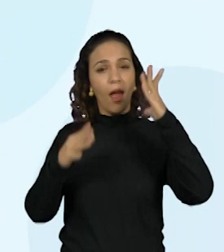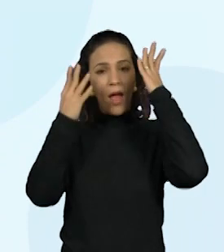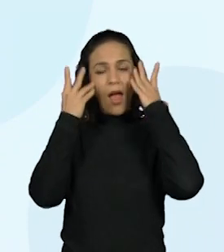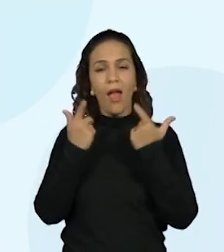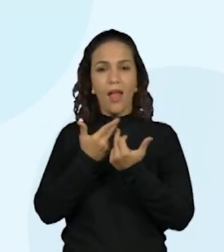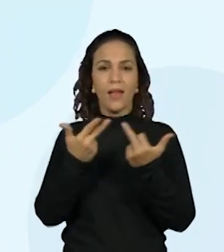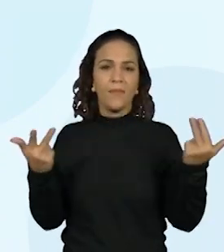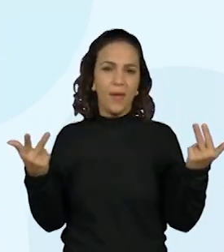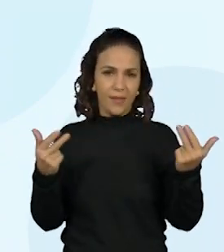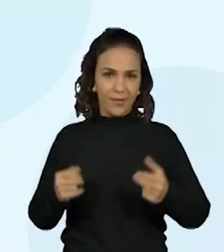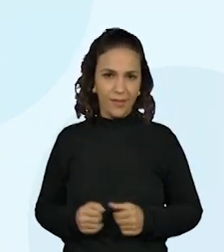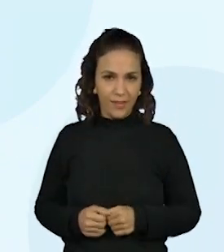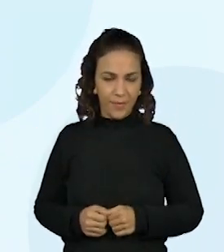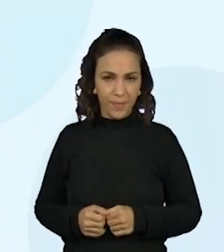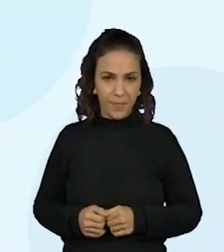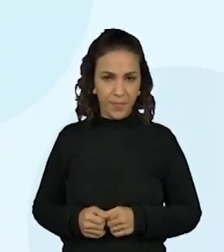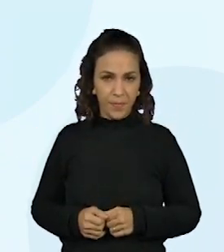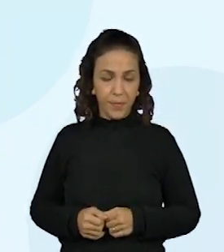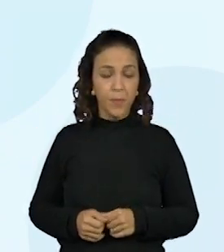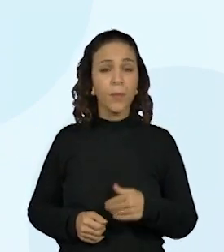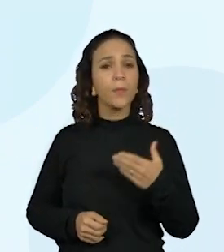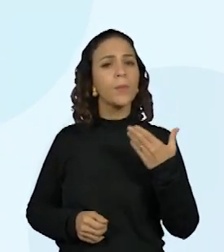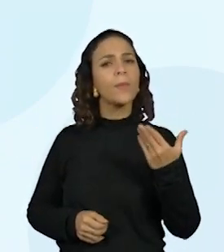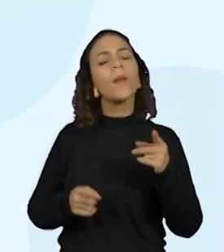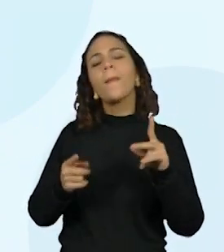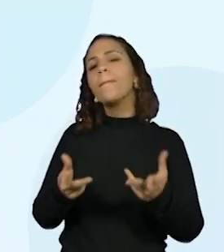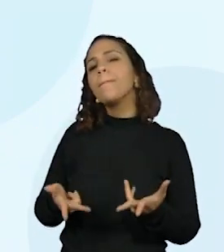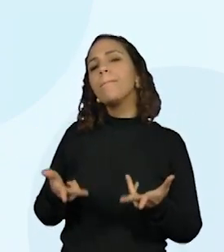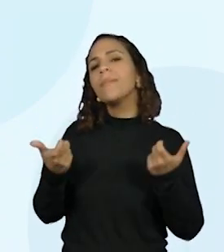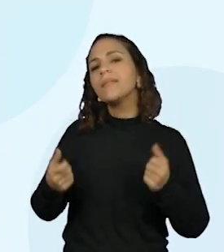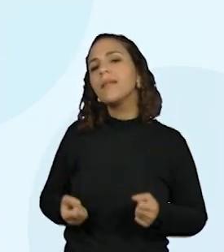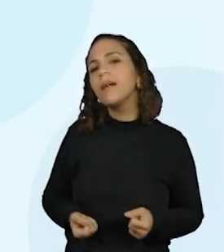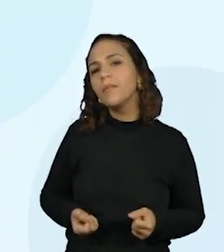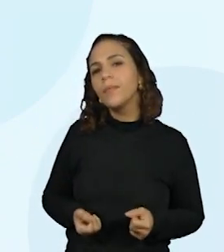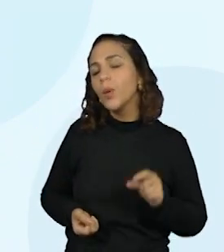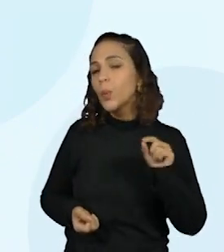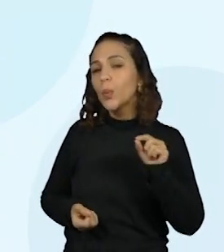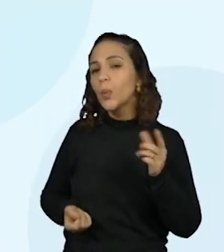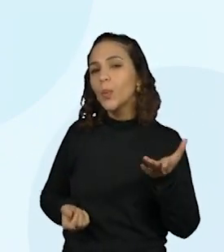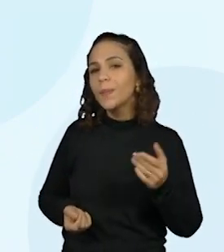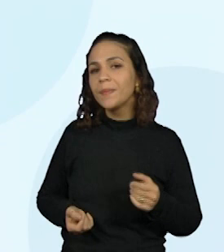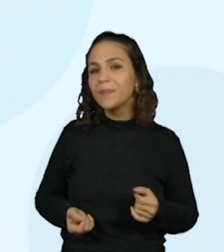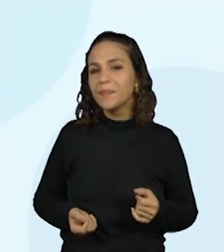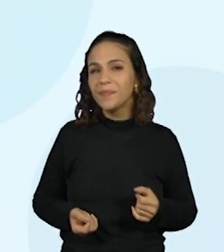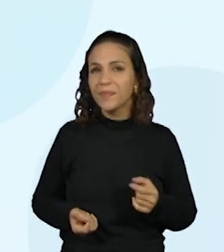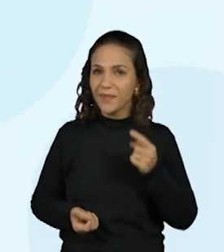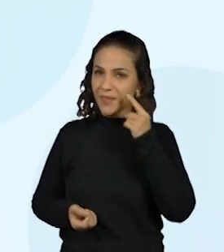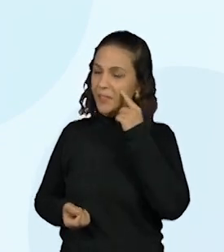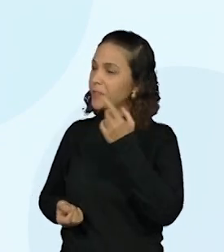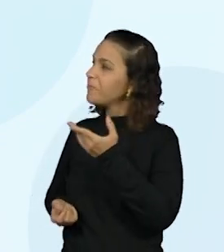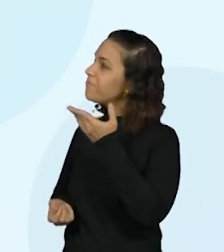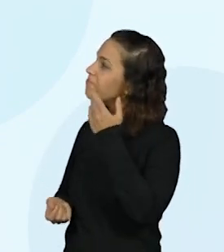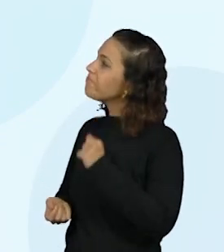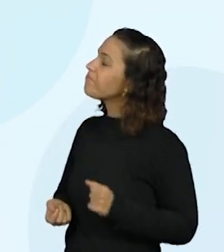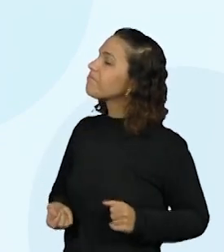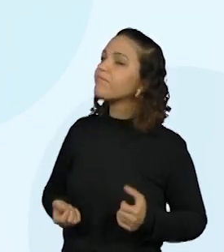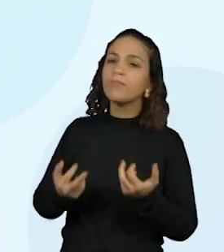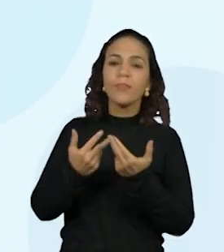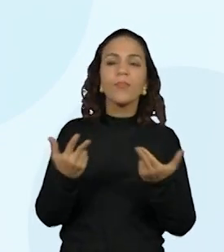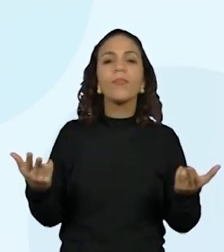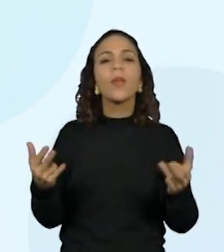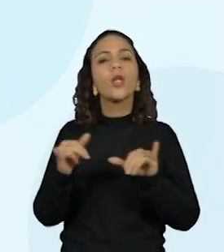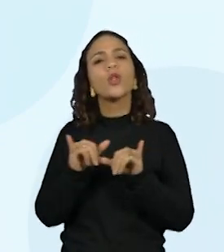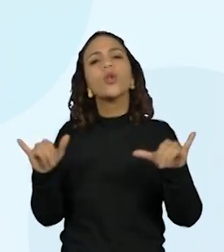estimação. O que é que vocês podem observar sobre a notícia, de acordo com o nosso estudo? O que é